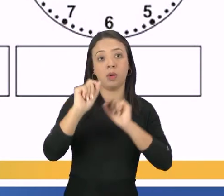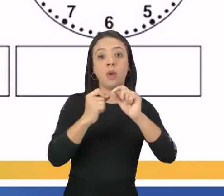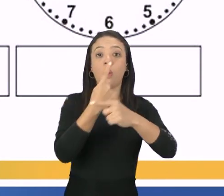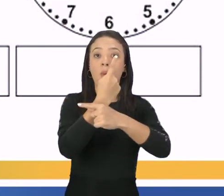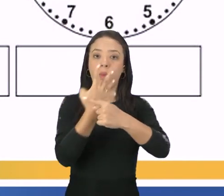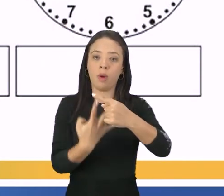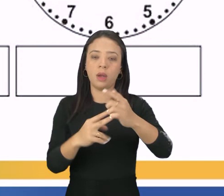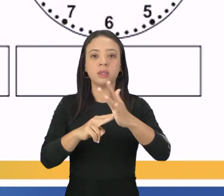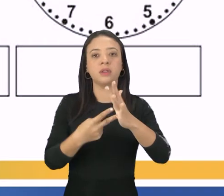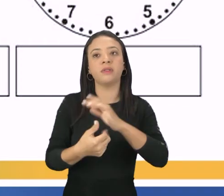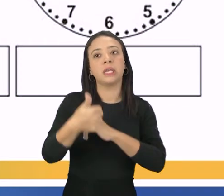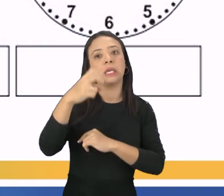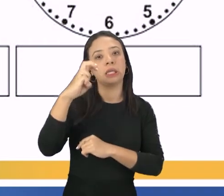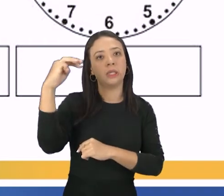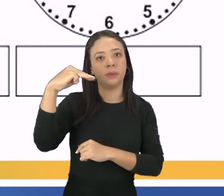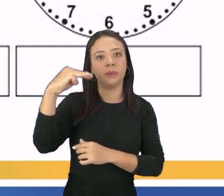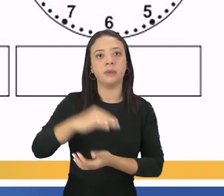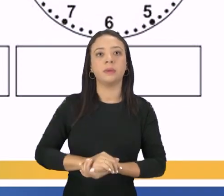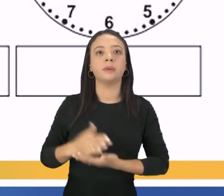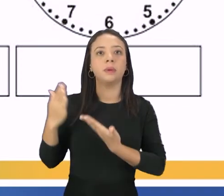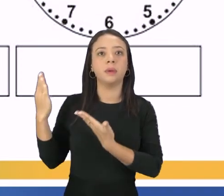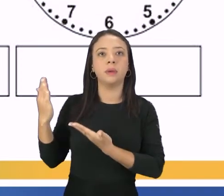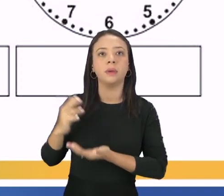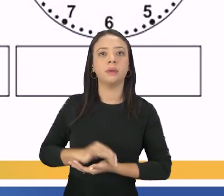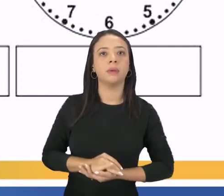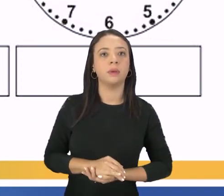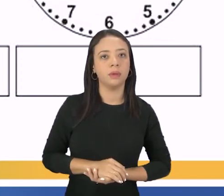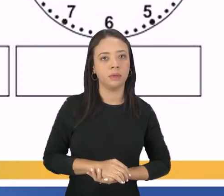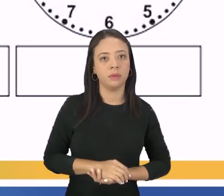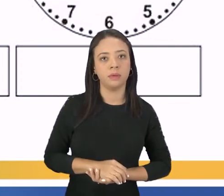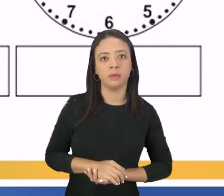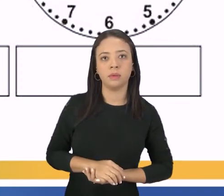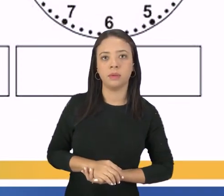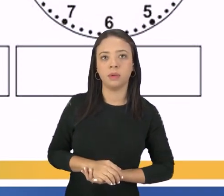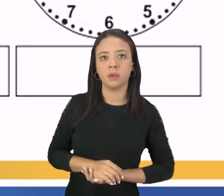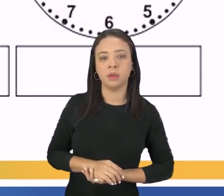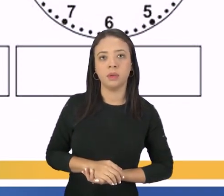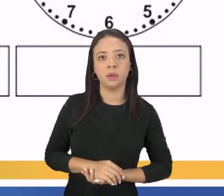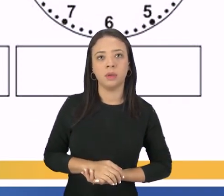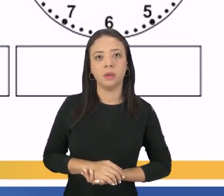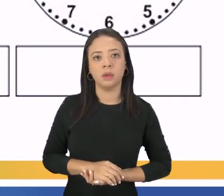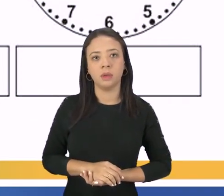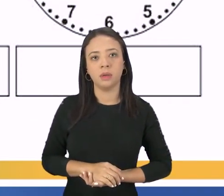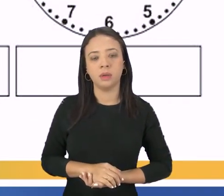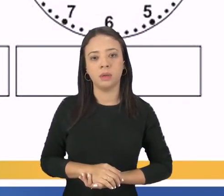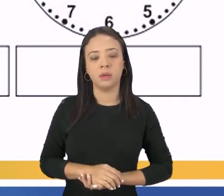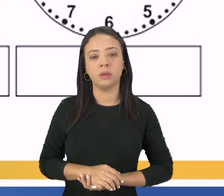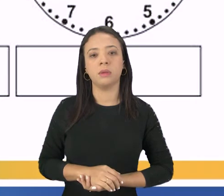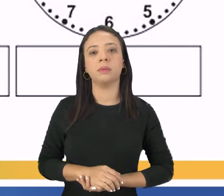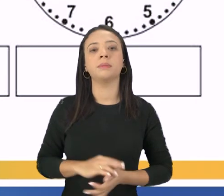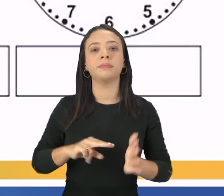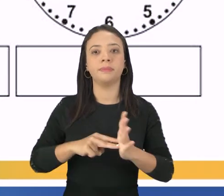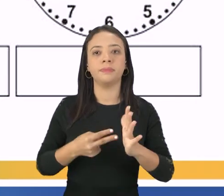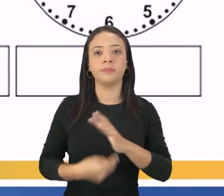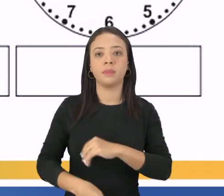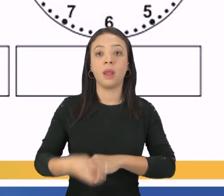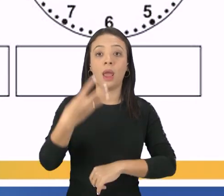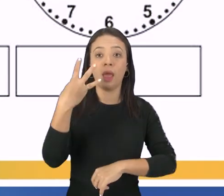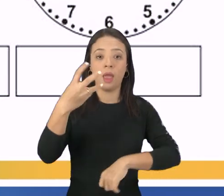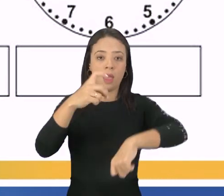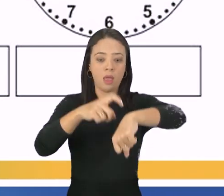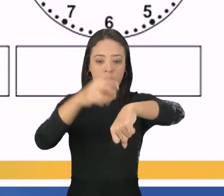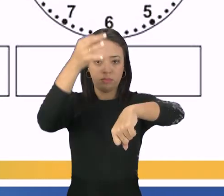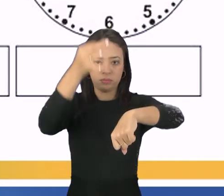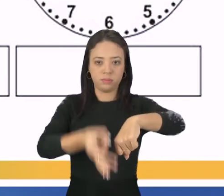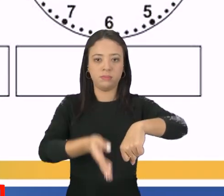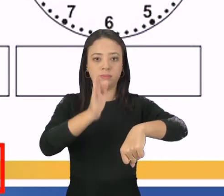uma hora, que são 15 minutos. Relógio 2, são las 3 e ponto, né? Quando está bem centralizado ali os ponteiros do minuto,